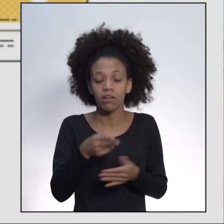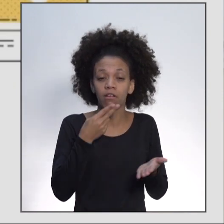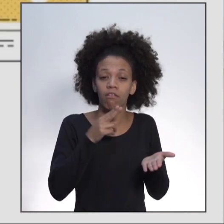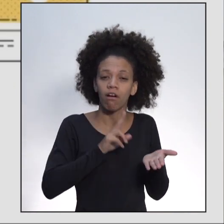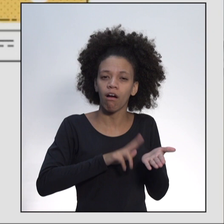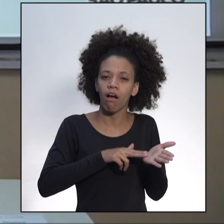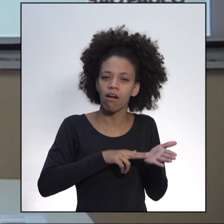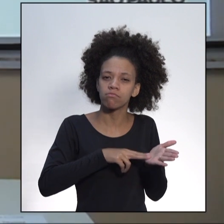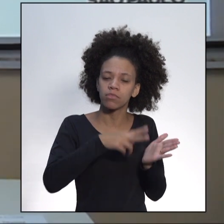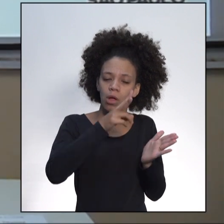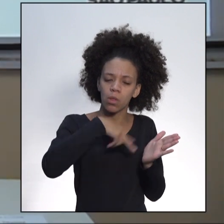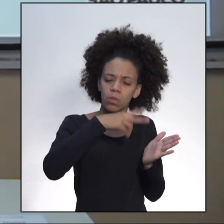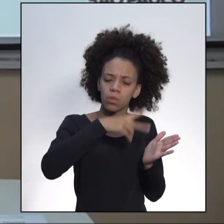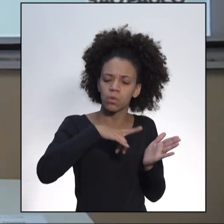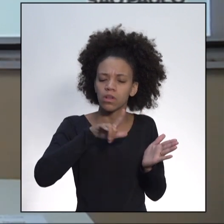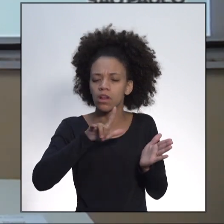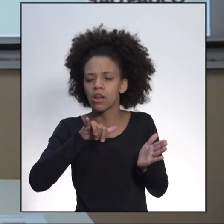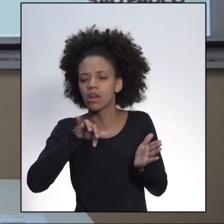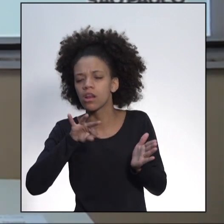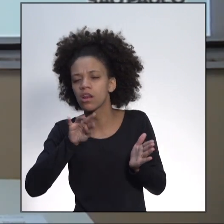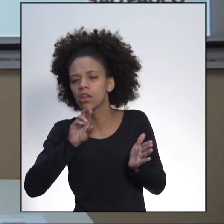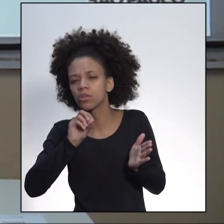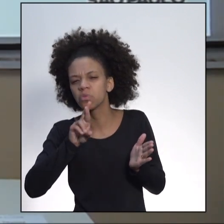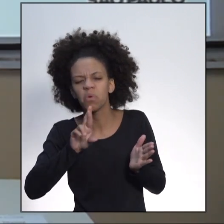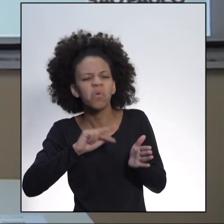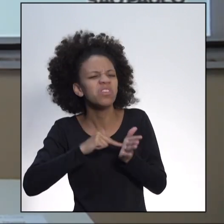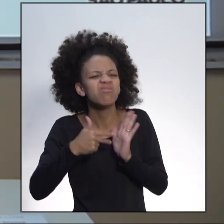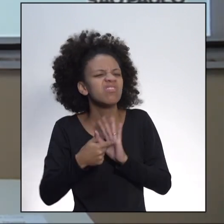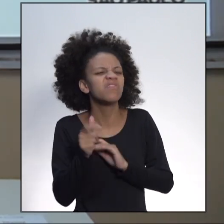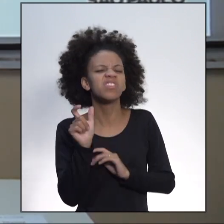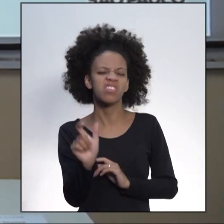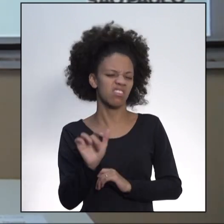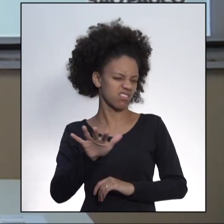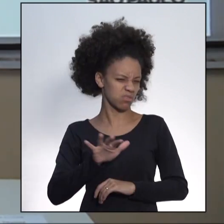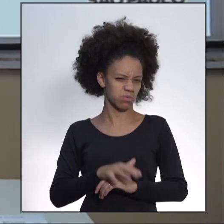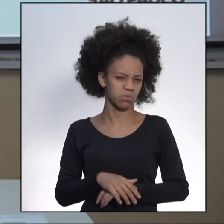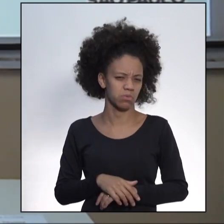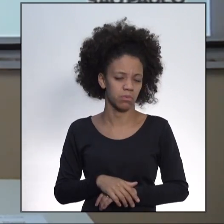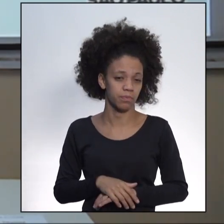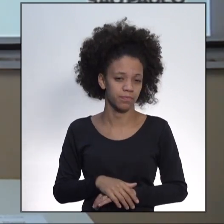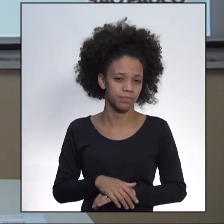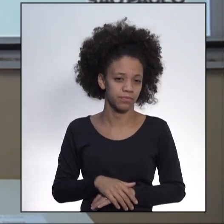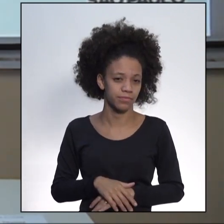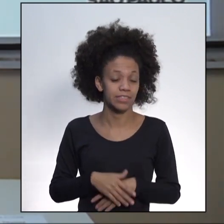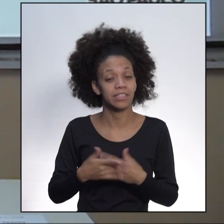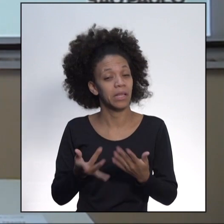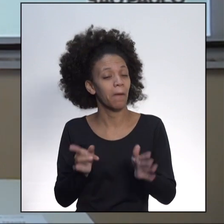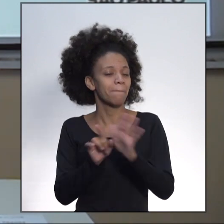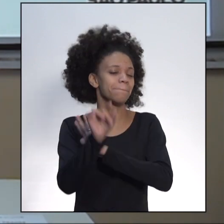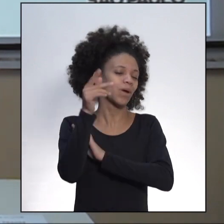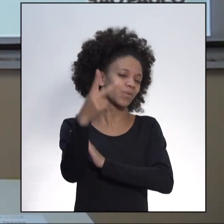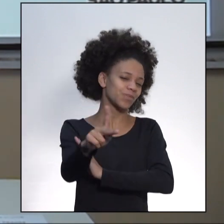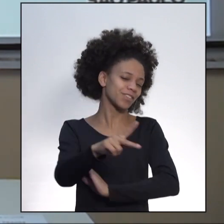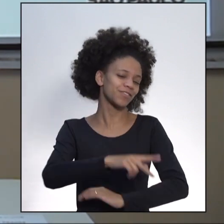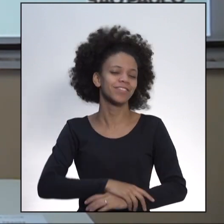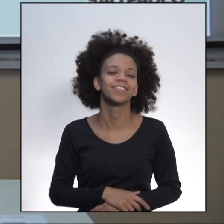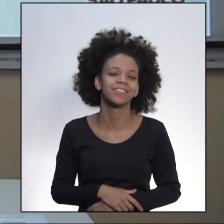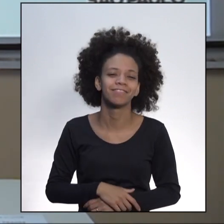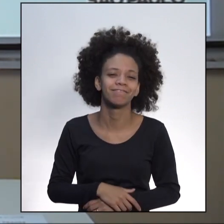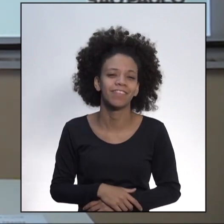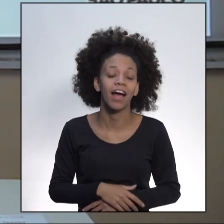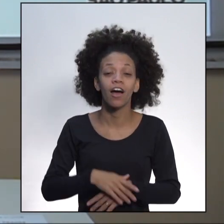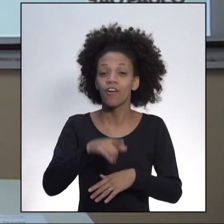do leitor. Mas o que seria a carta do leitor? E aí, eu deixo com vocês essa